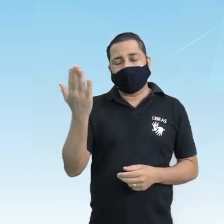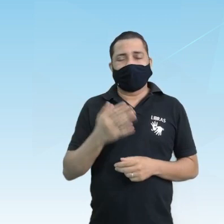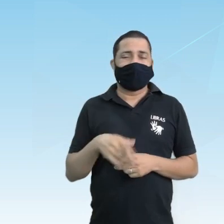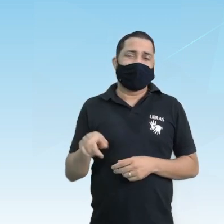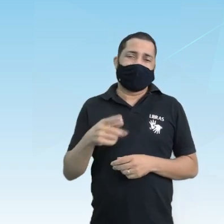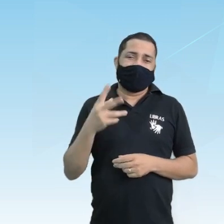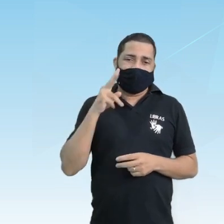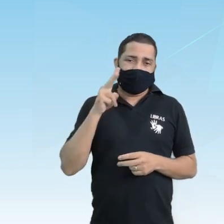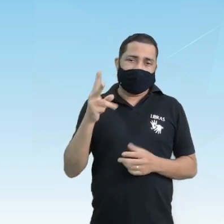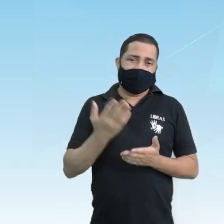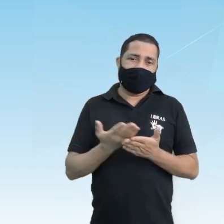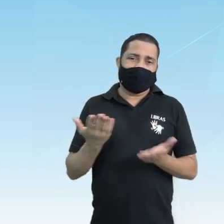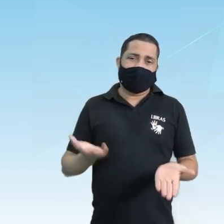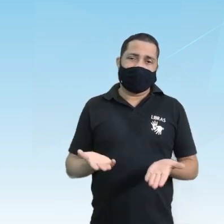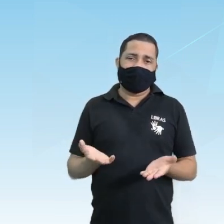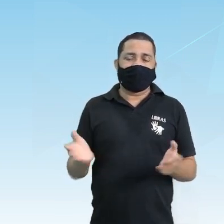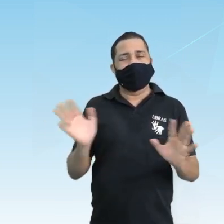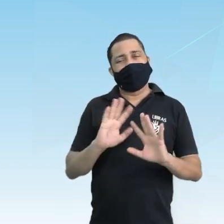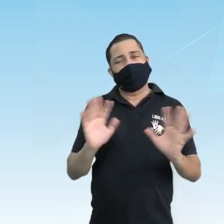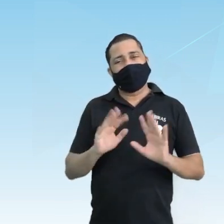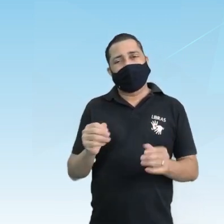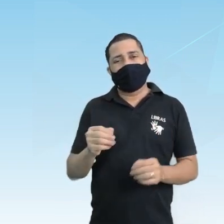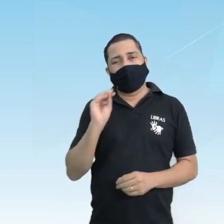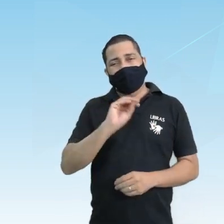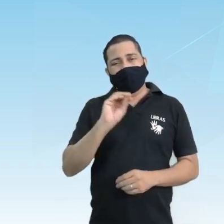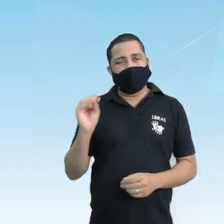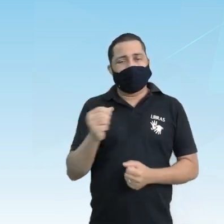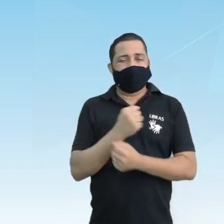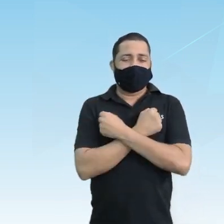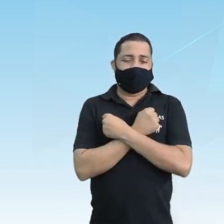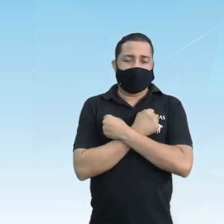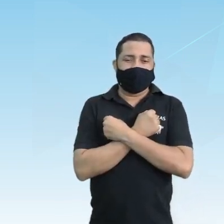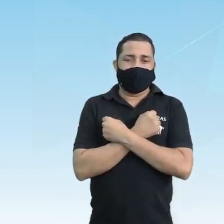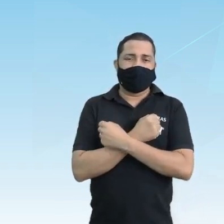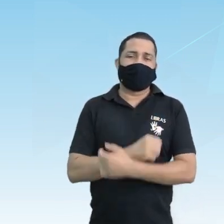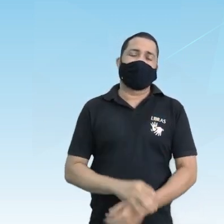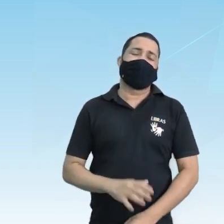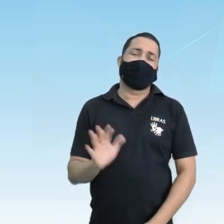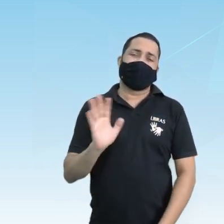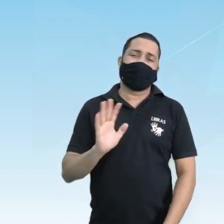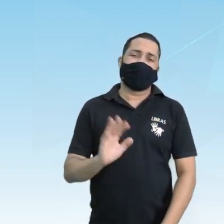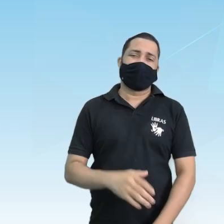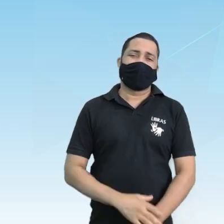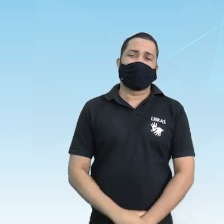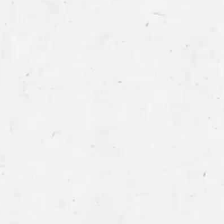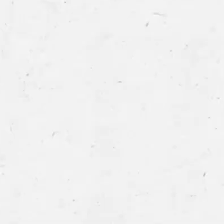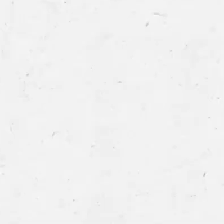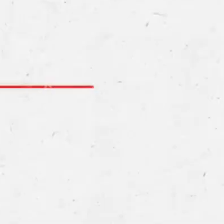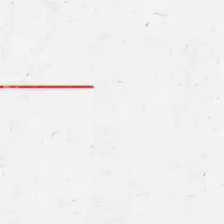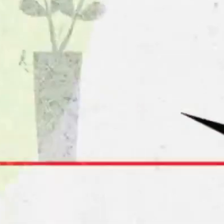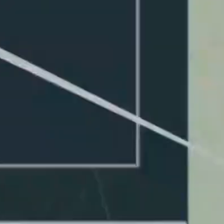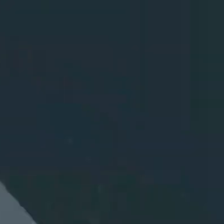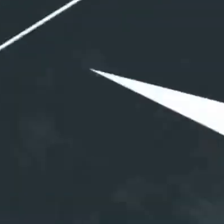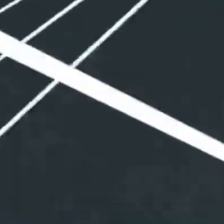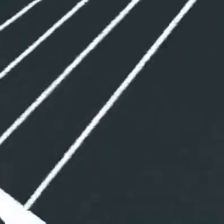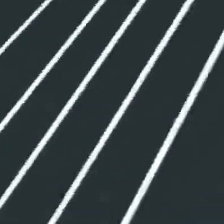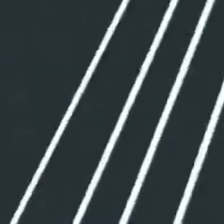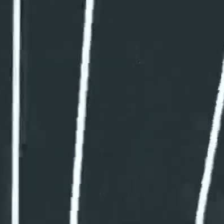terem assistido a aula de hoje, tá certo? Vamos despedindo. Forte beijo, forte abraço e até a próxima aula. Tchau!